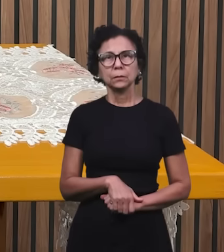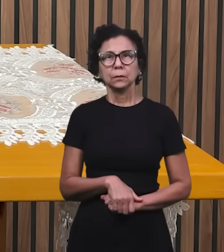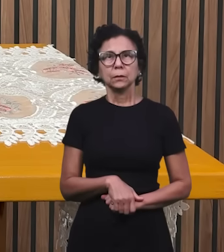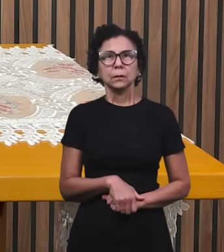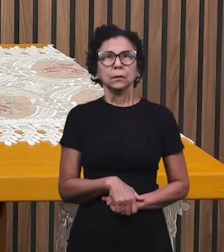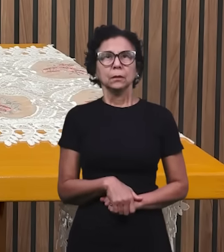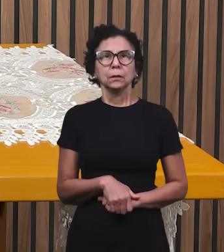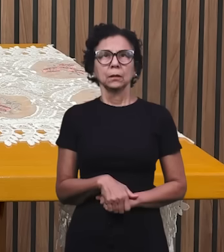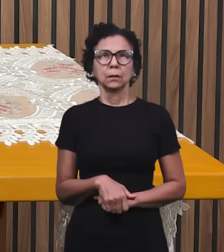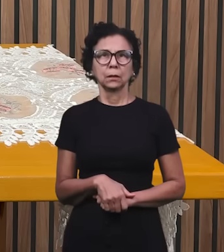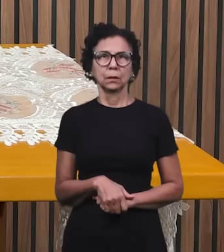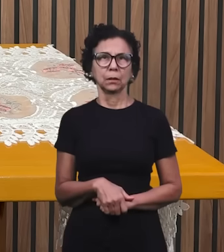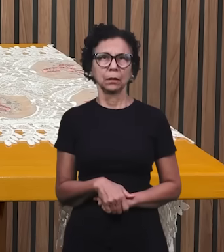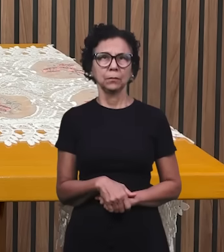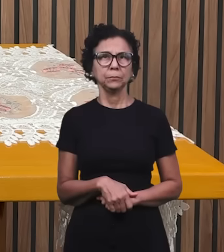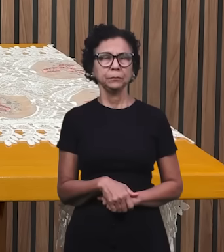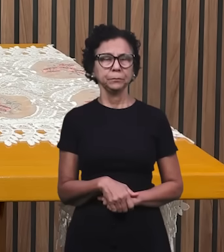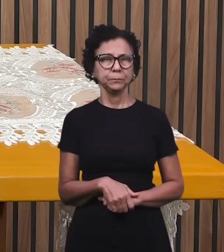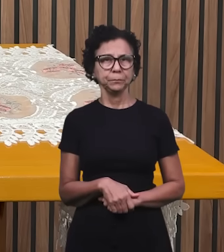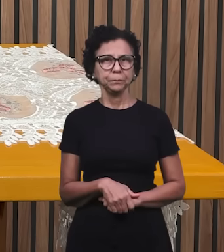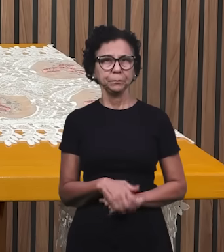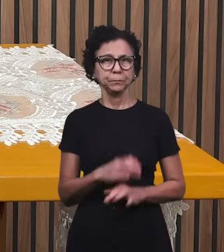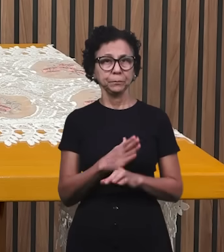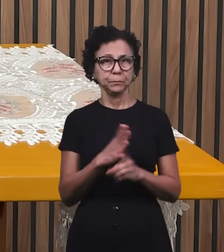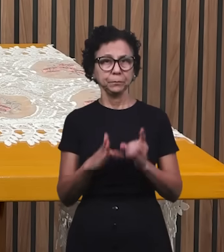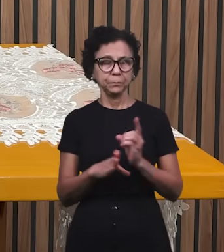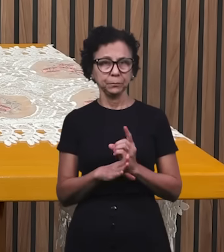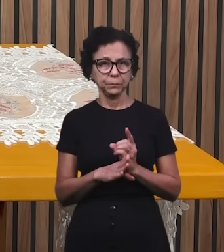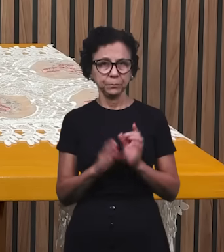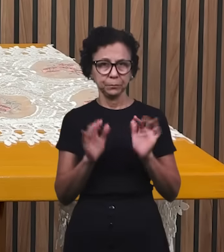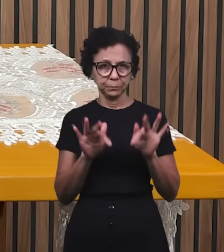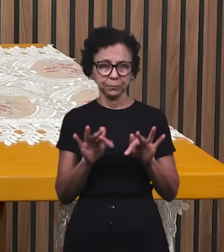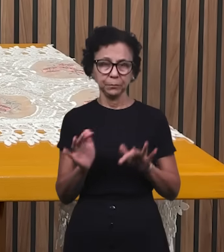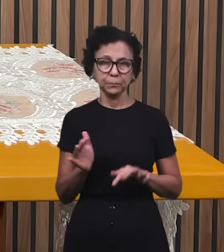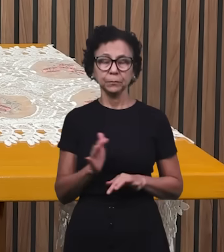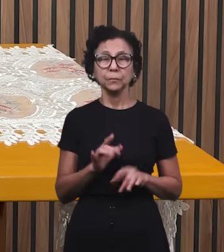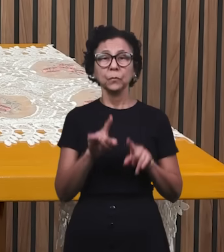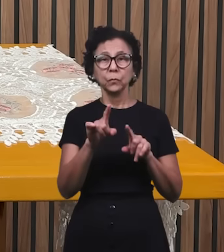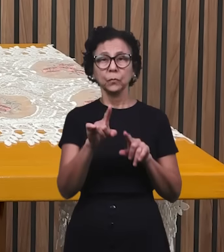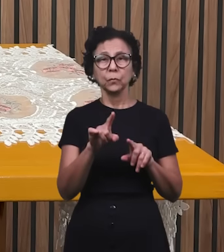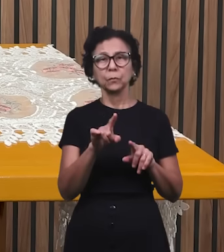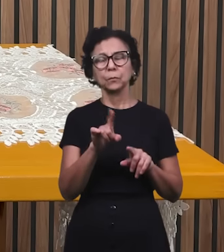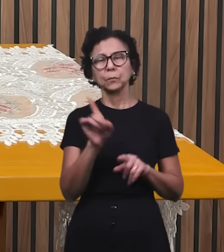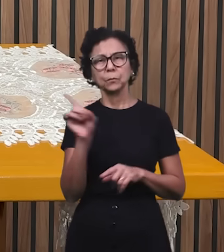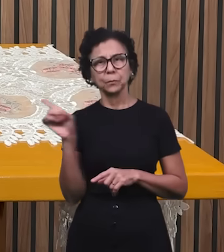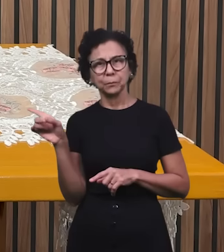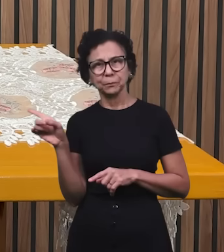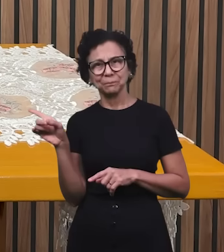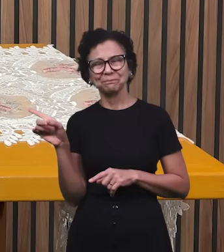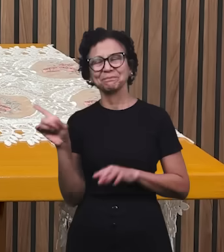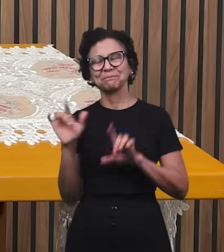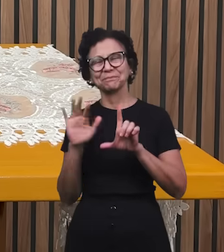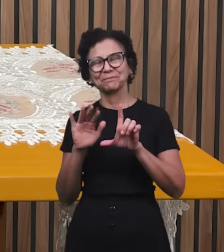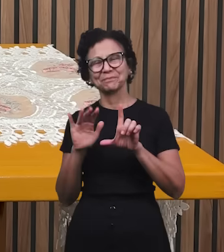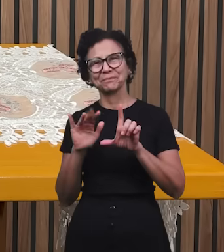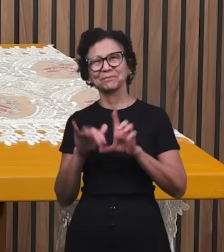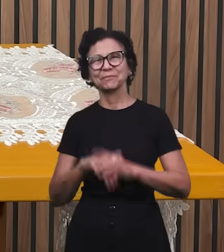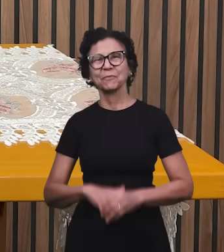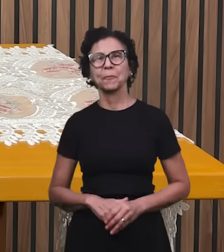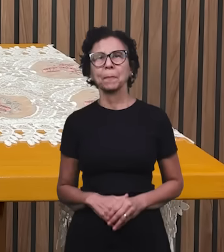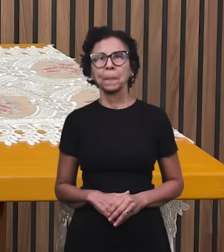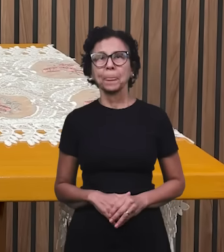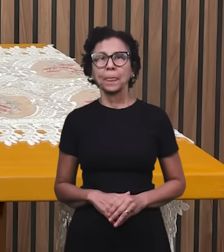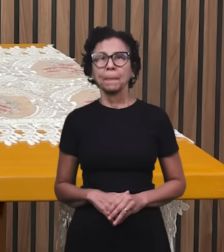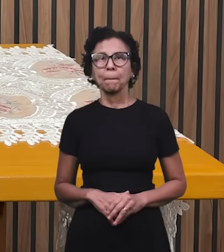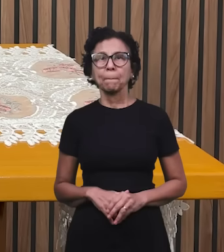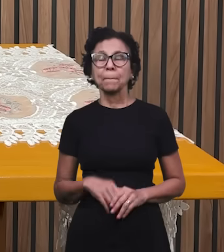está se encerrando e você que participou conosco, você pode ver na tela um QR Code